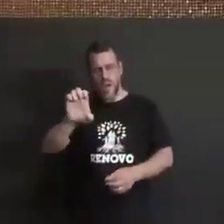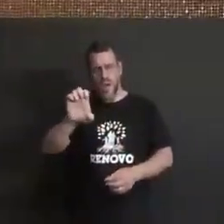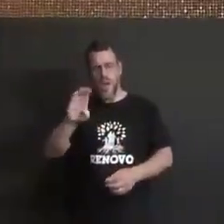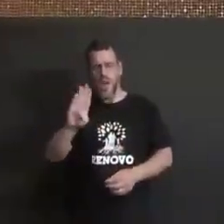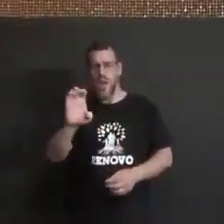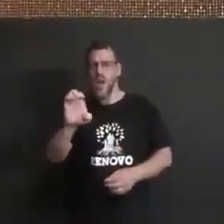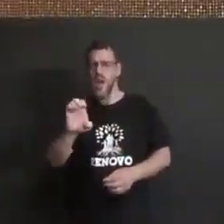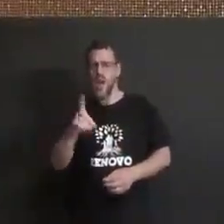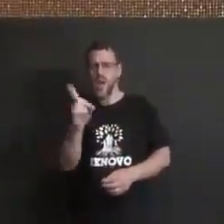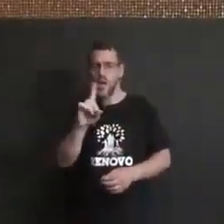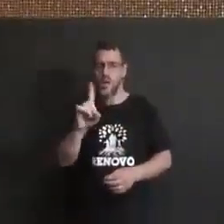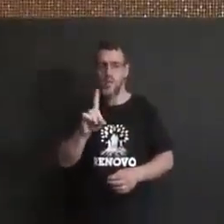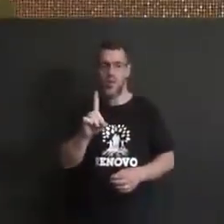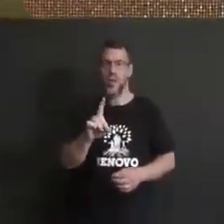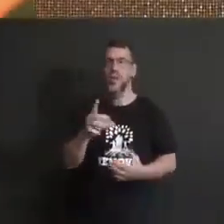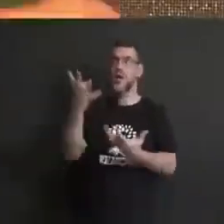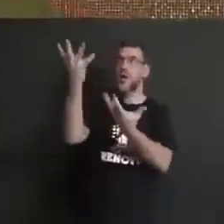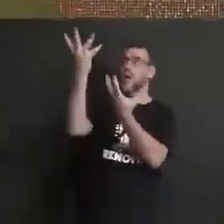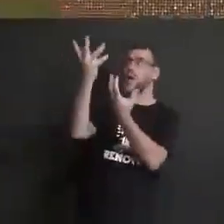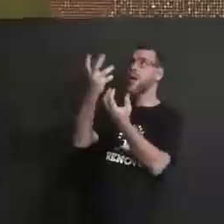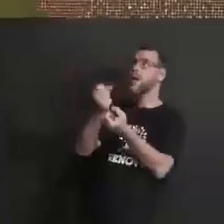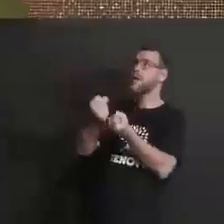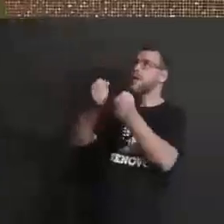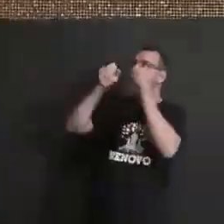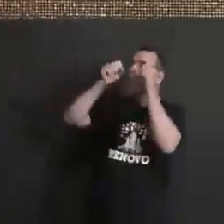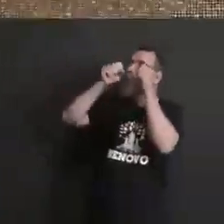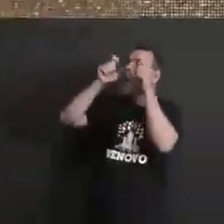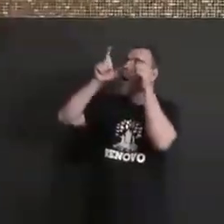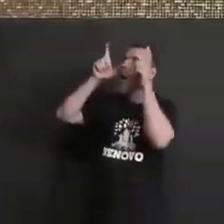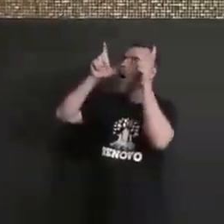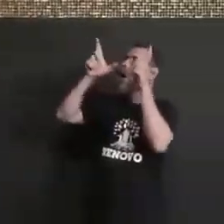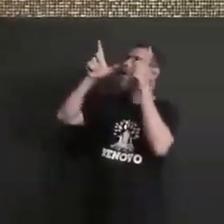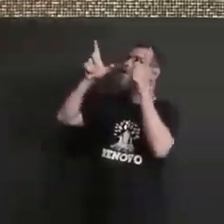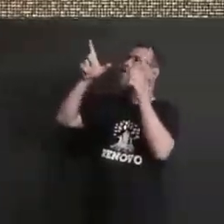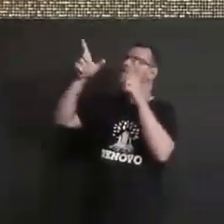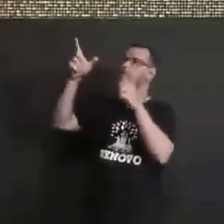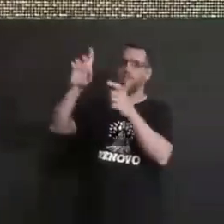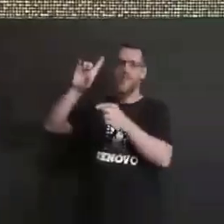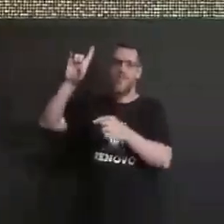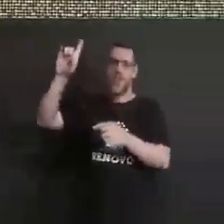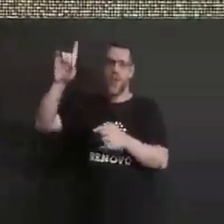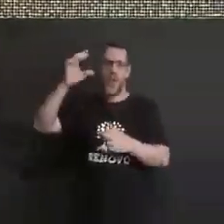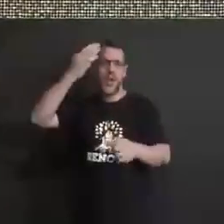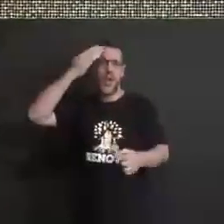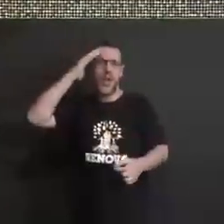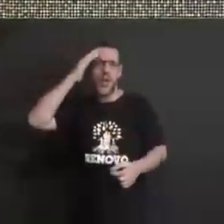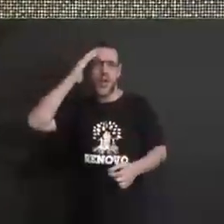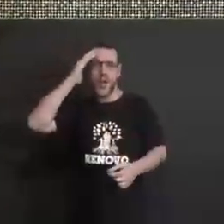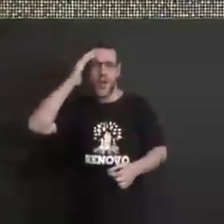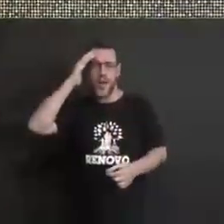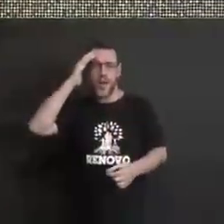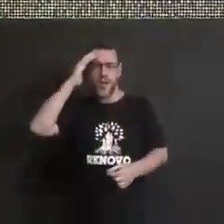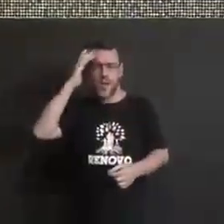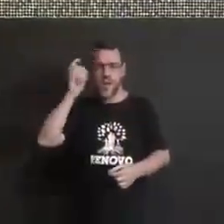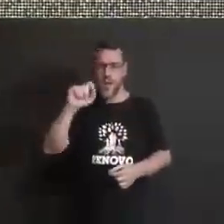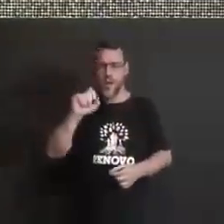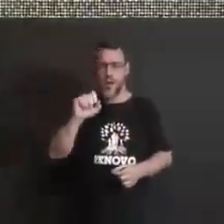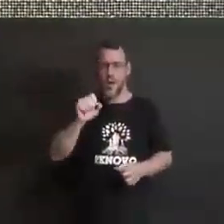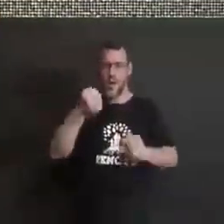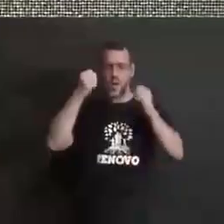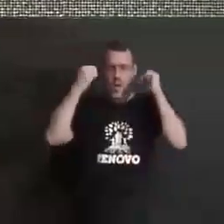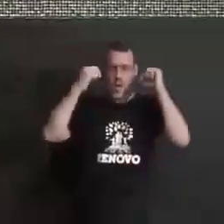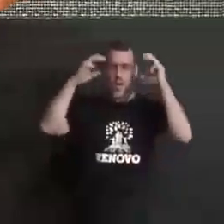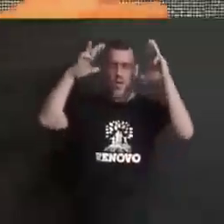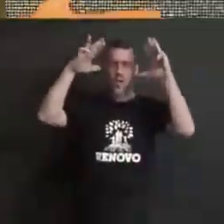informação da parte de Deus. Eles entenderam aquilo que Moisés mandou